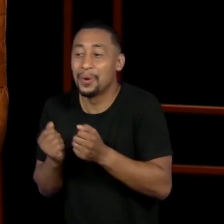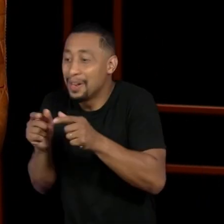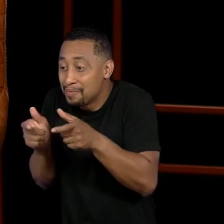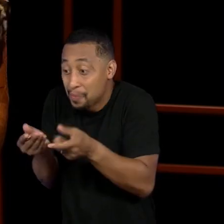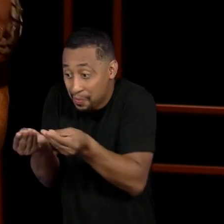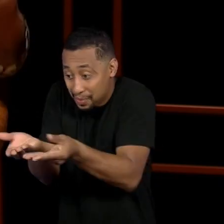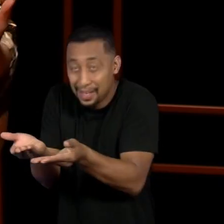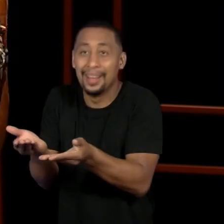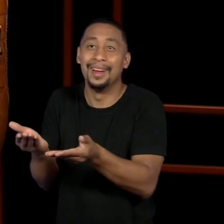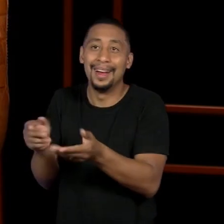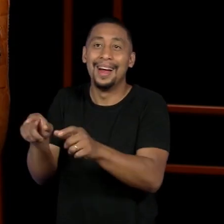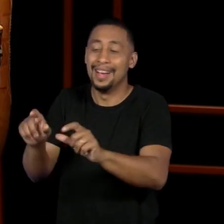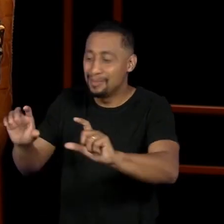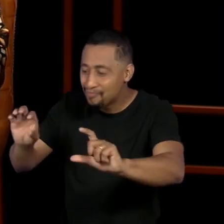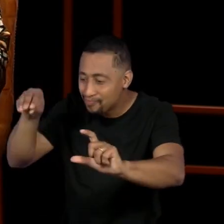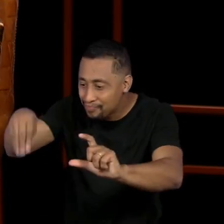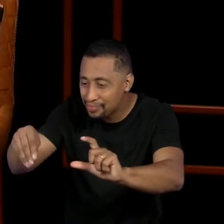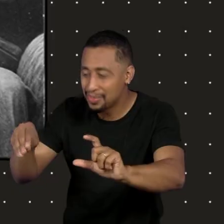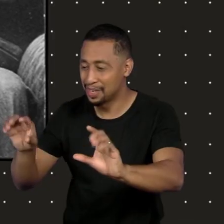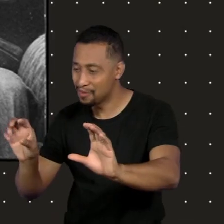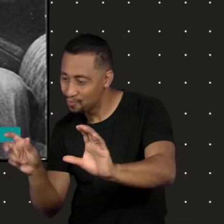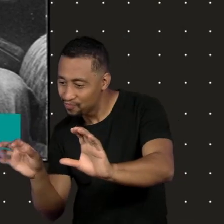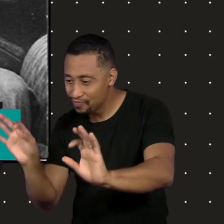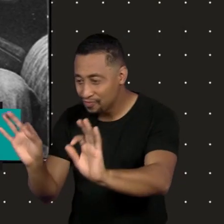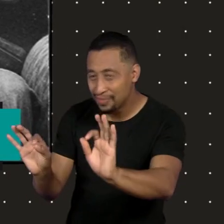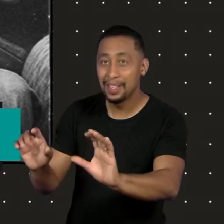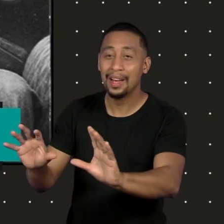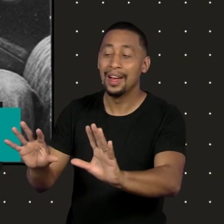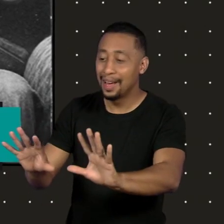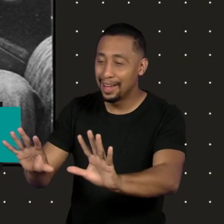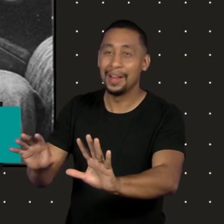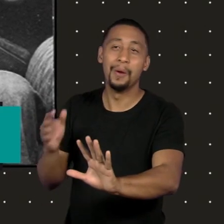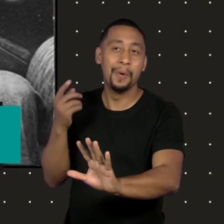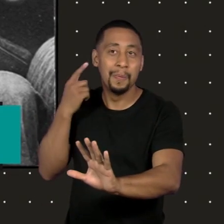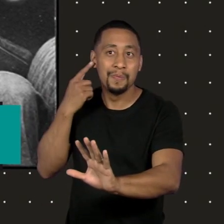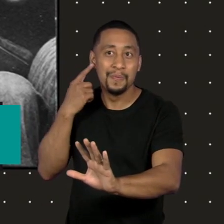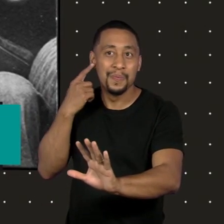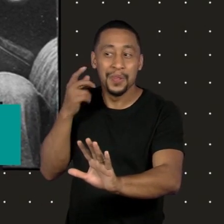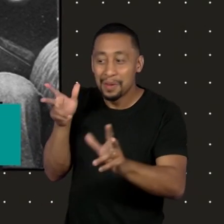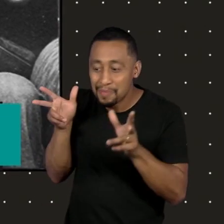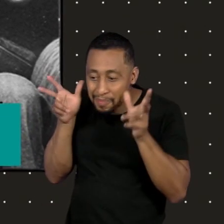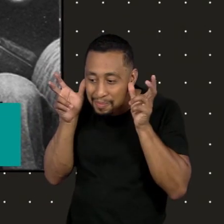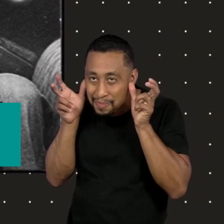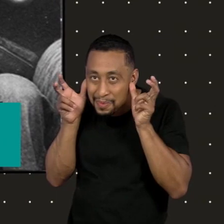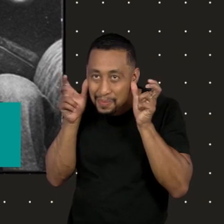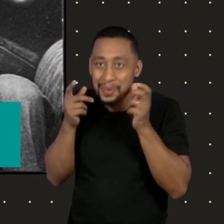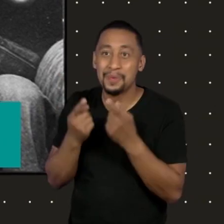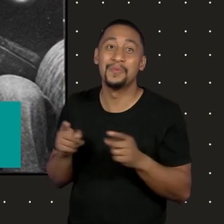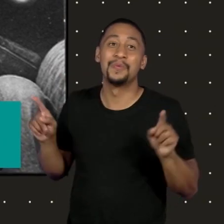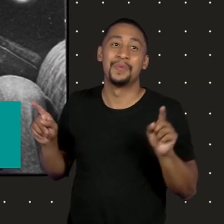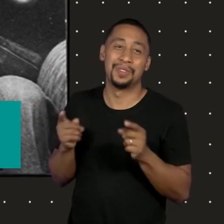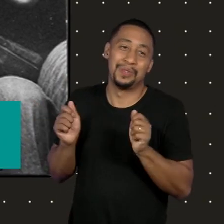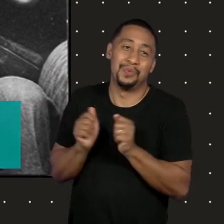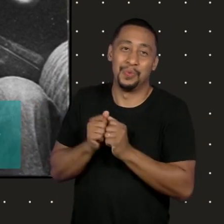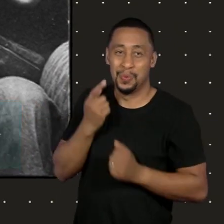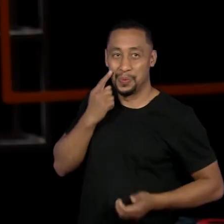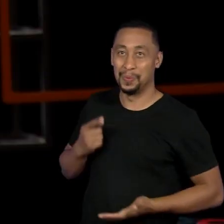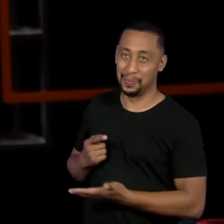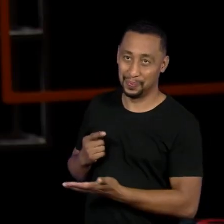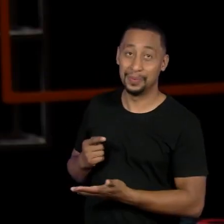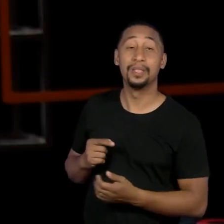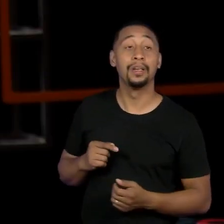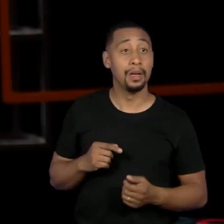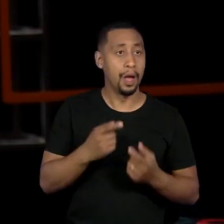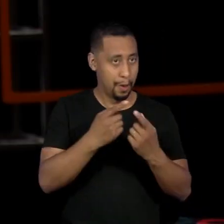um privilégio máximo de ter o Boal, a Cecília, os crianças, os 2 filhos, acho que são 2. Que a música